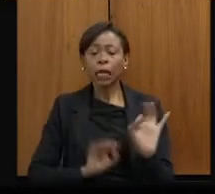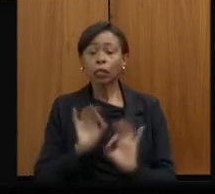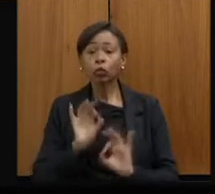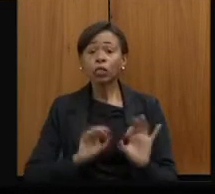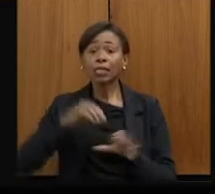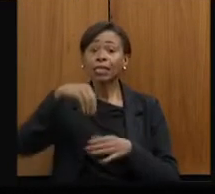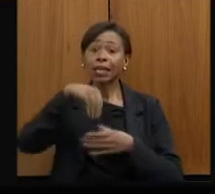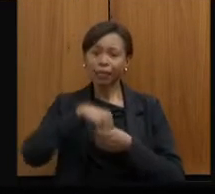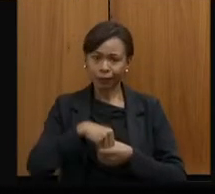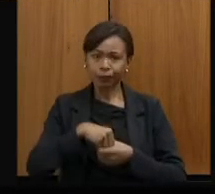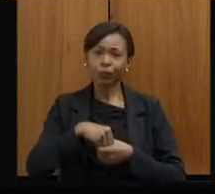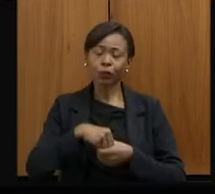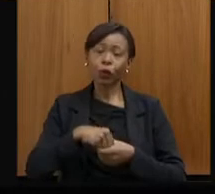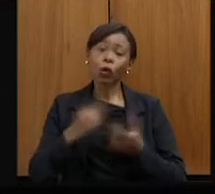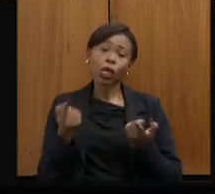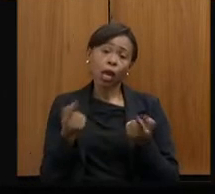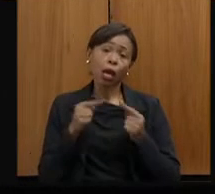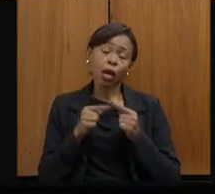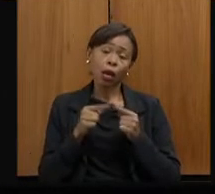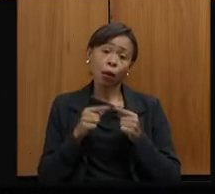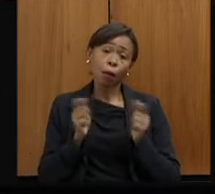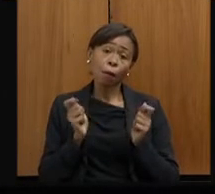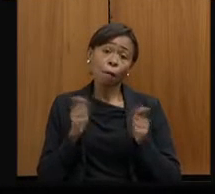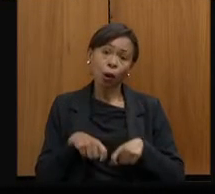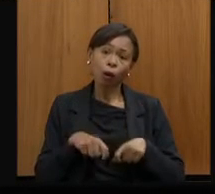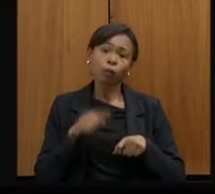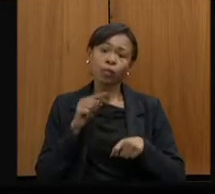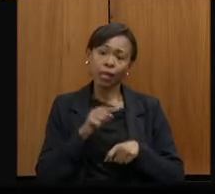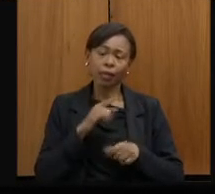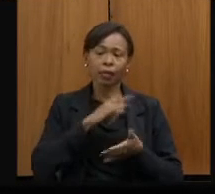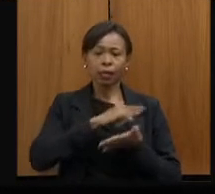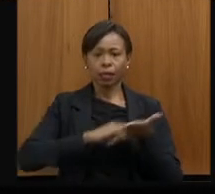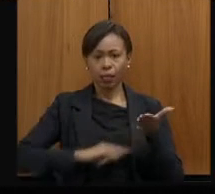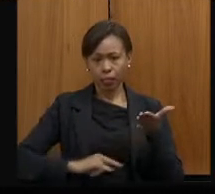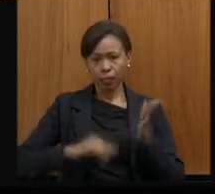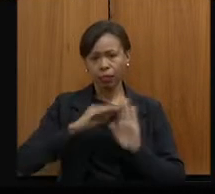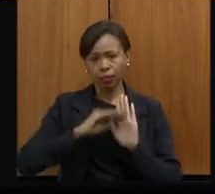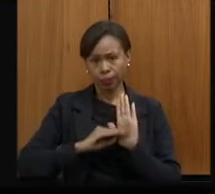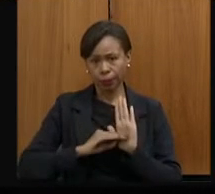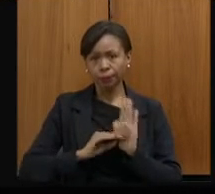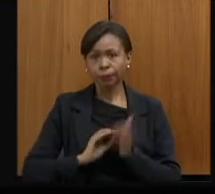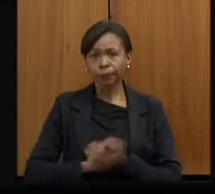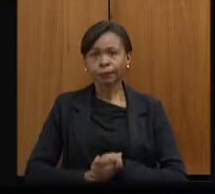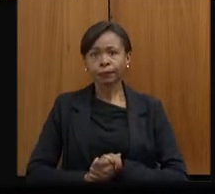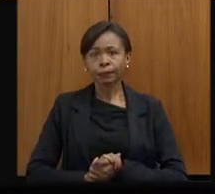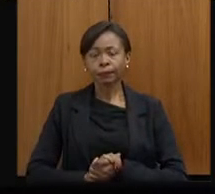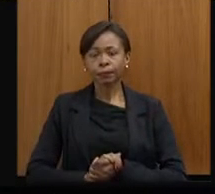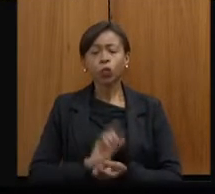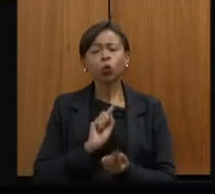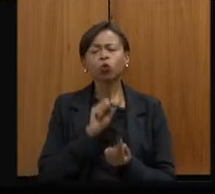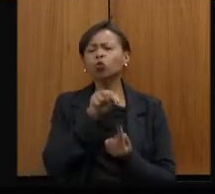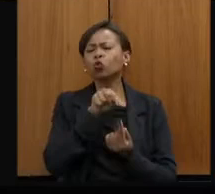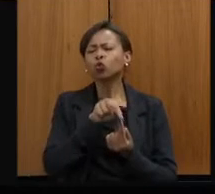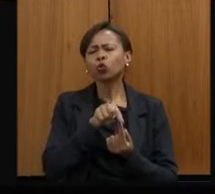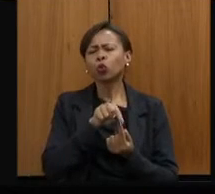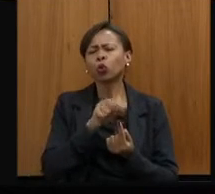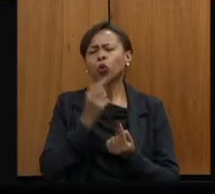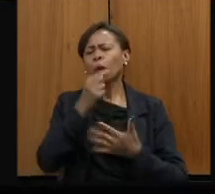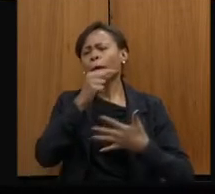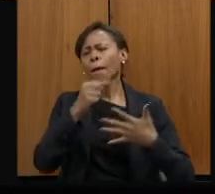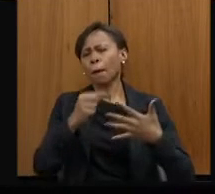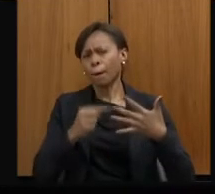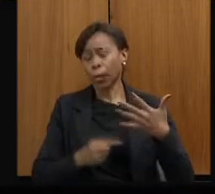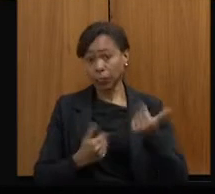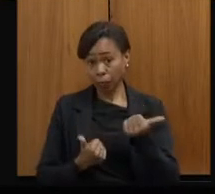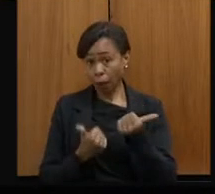interna que compete à regularização fundiária. Então, os objetivos desse apoio técnico